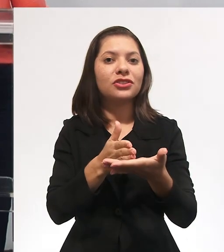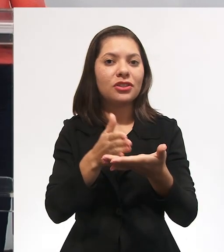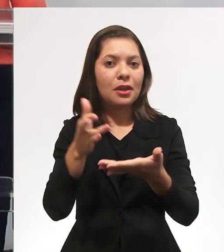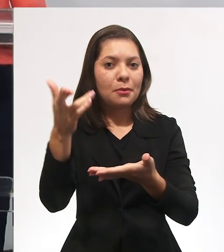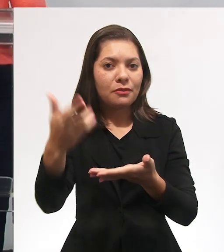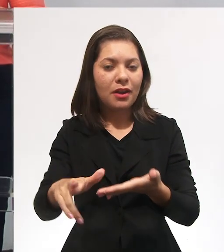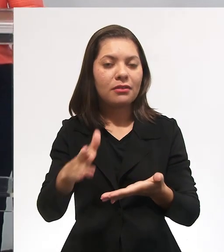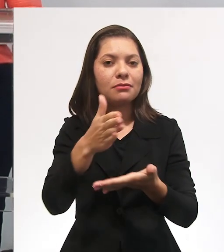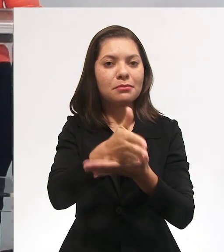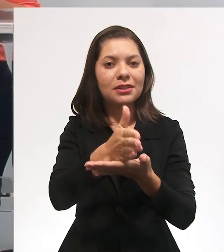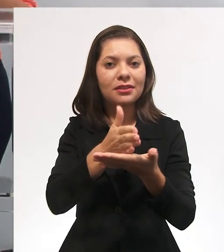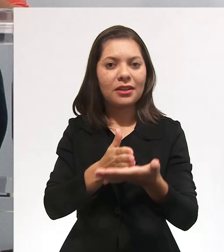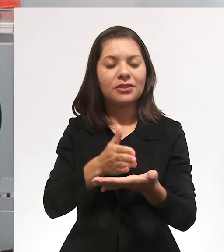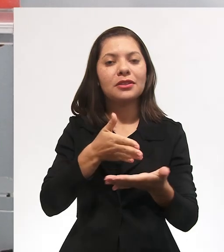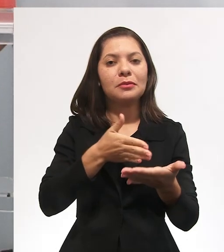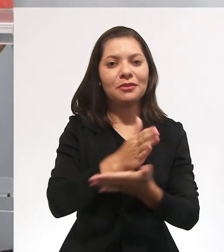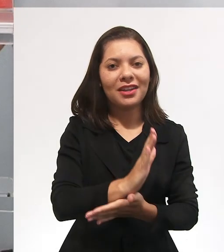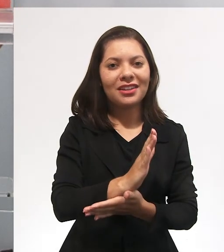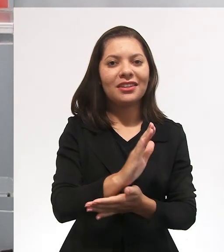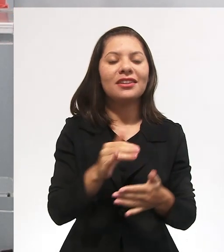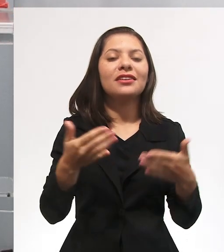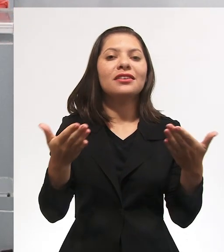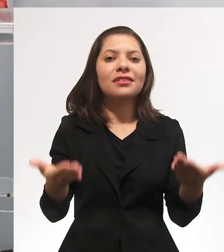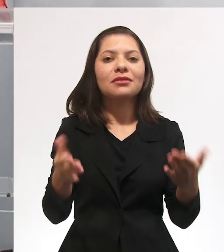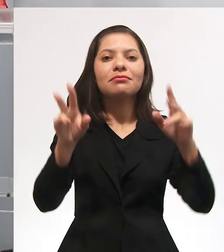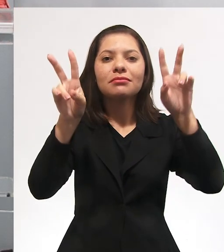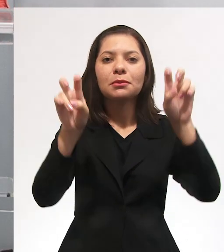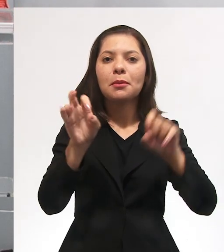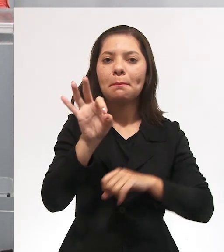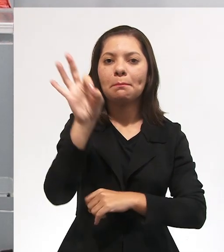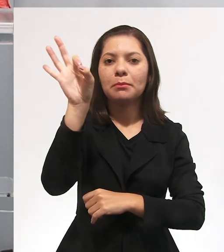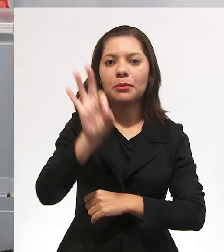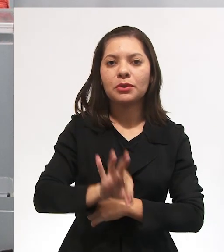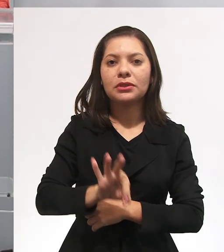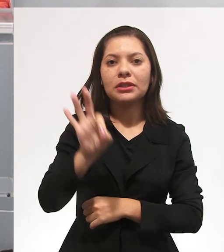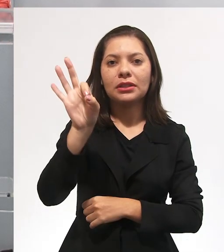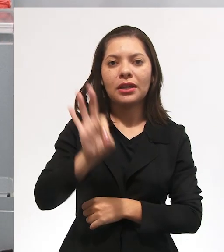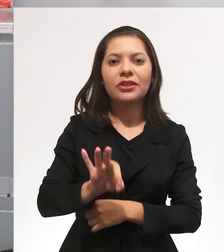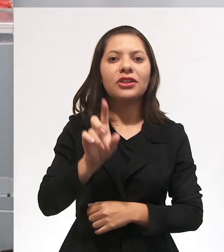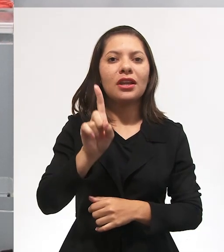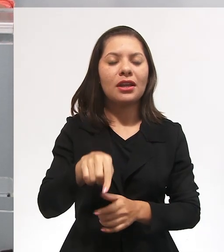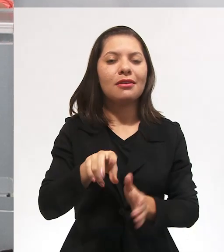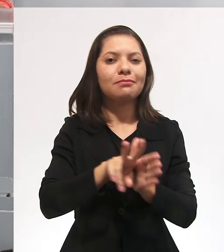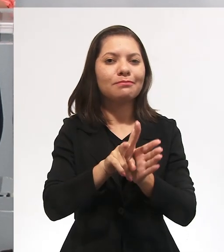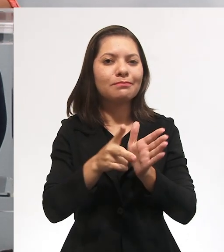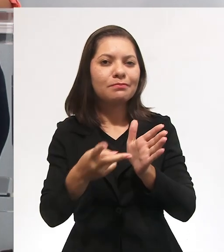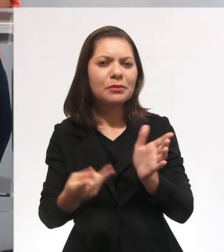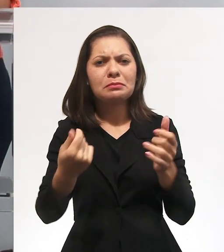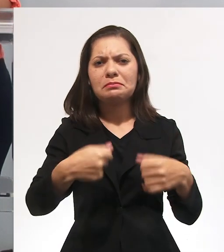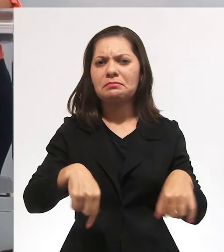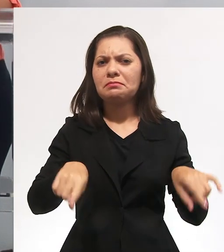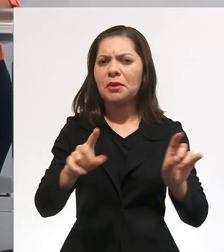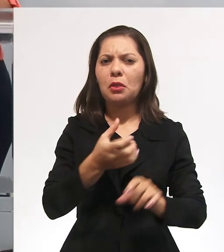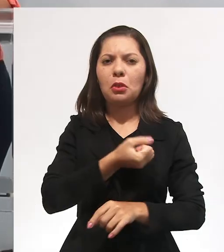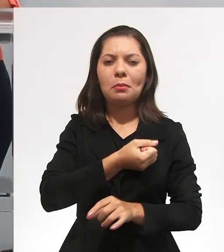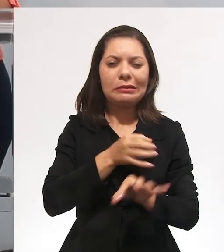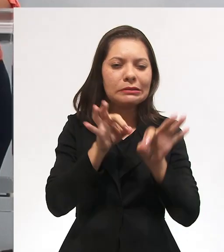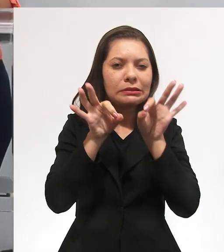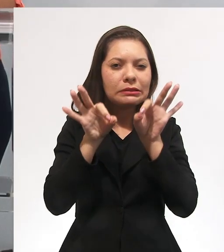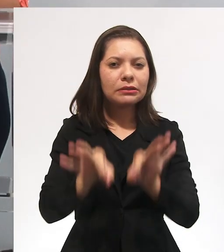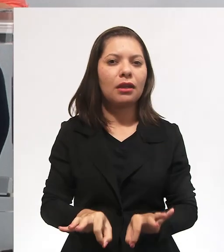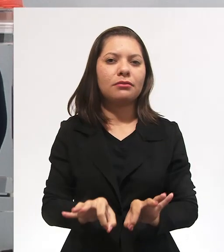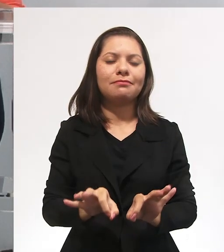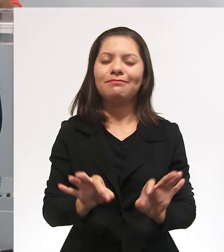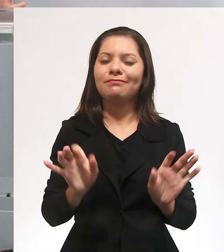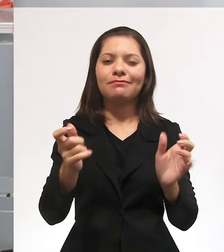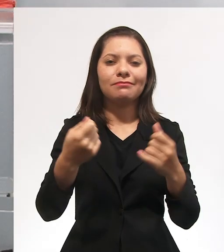aprovado, tá? Então, quando a gente lida com porcentagem, a gente tem uma interpretação sem necessitar de valores exatos. A gente